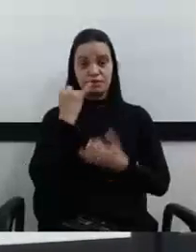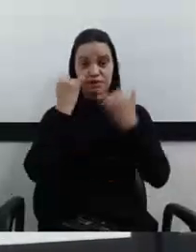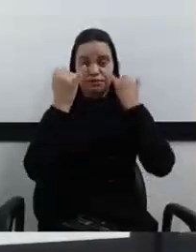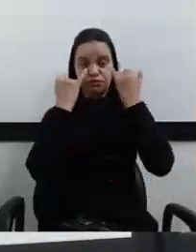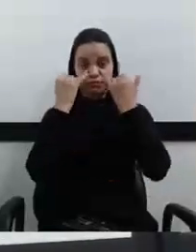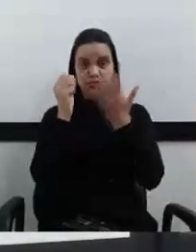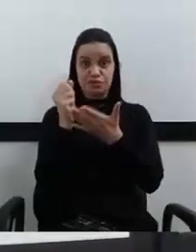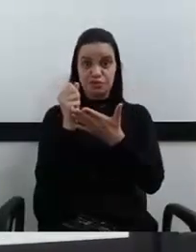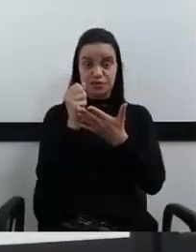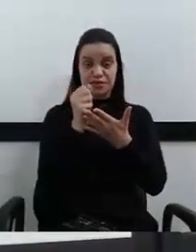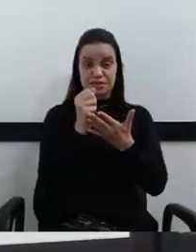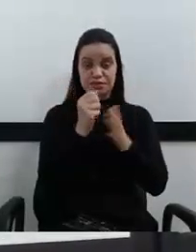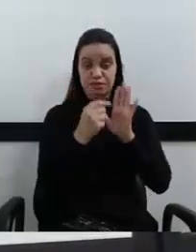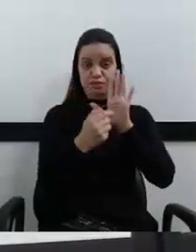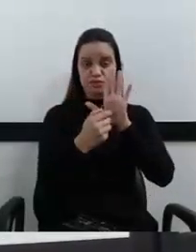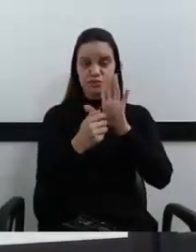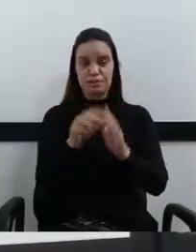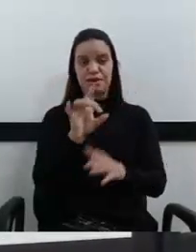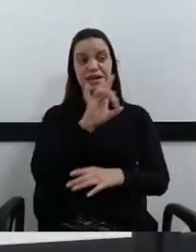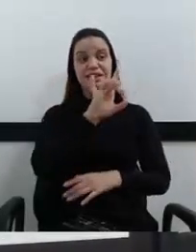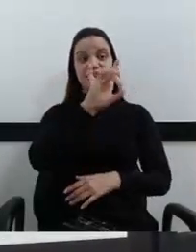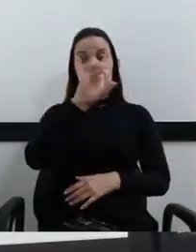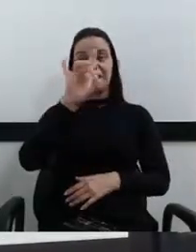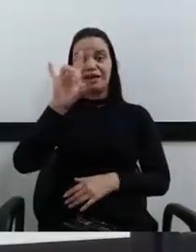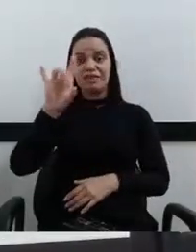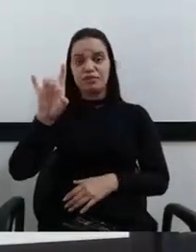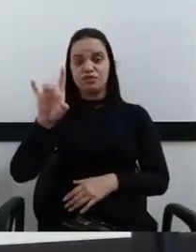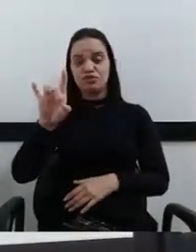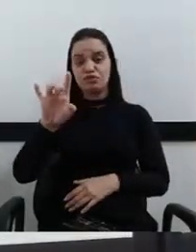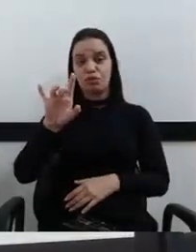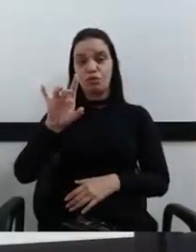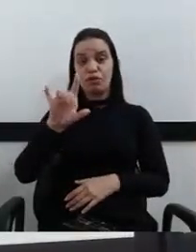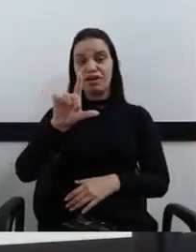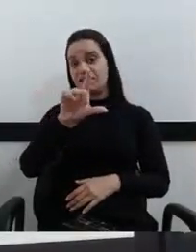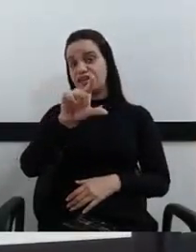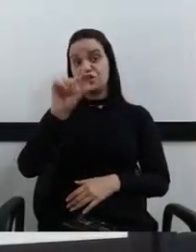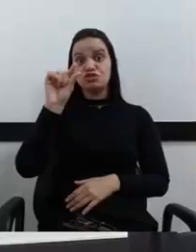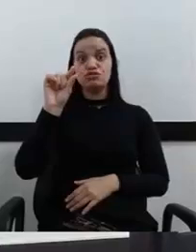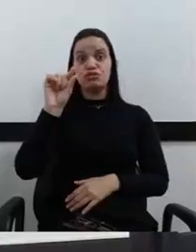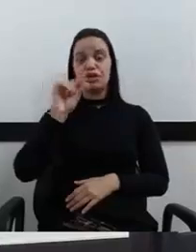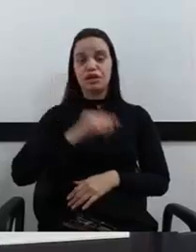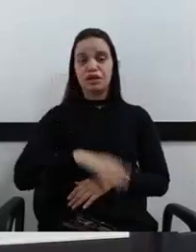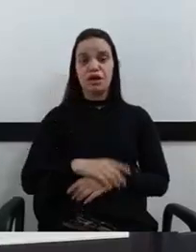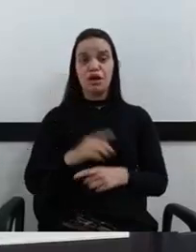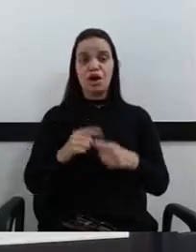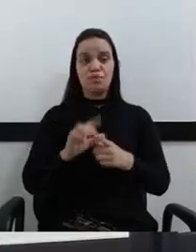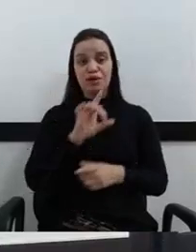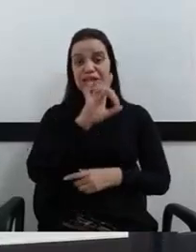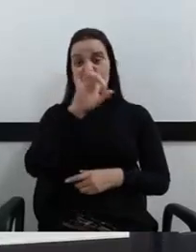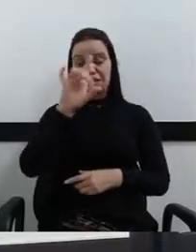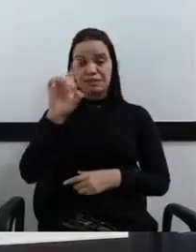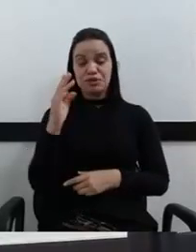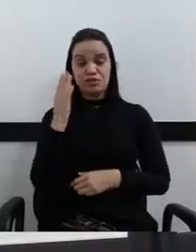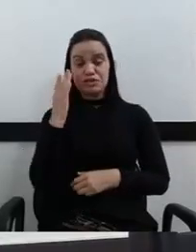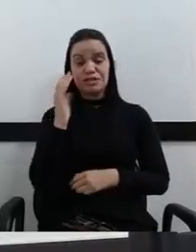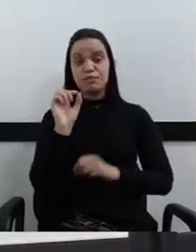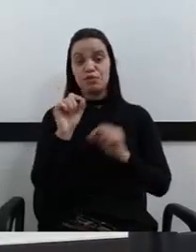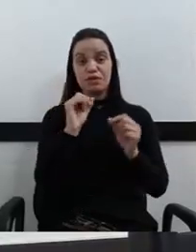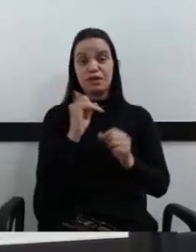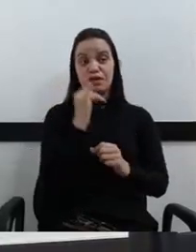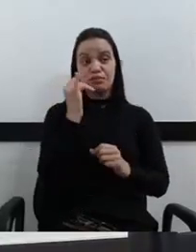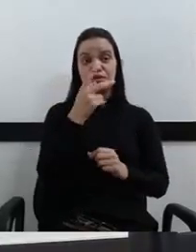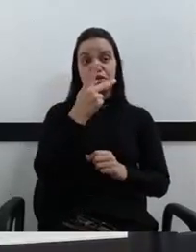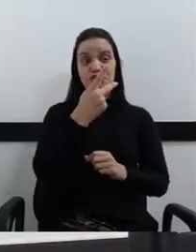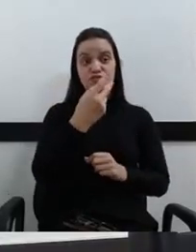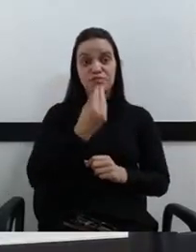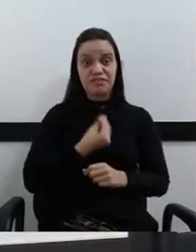para a carreira, para que cada um decida conforme a sua realidade, tenha consciência do cenário. O cenário é incerto, ninguém